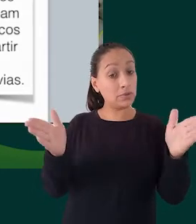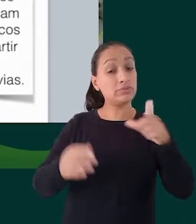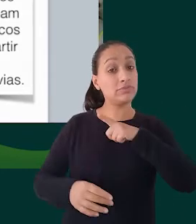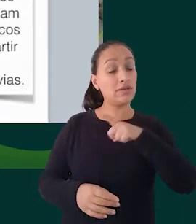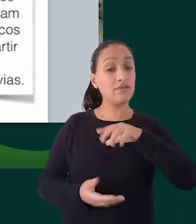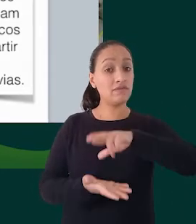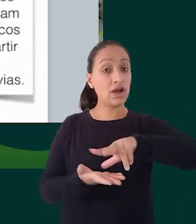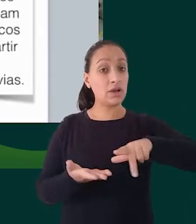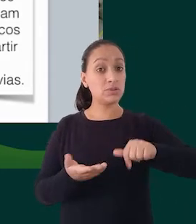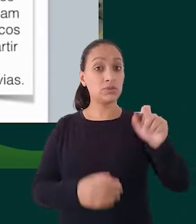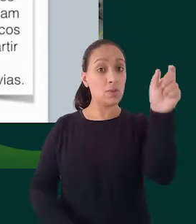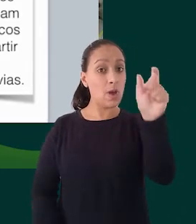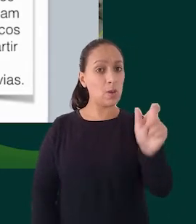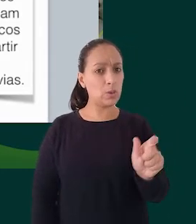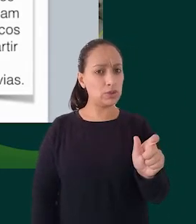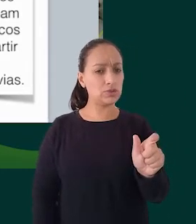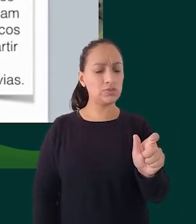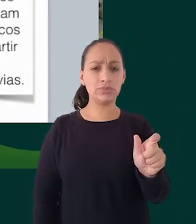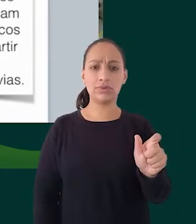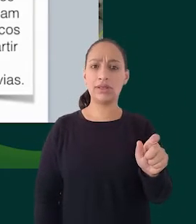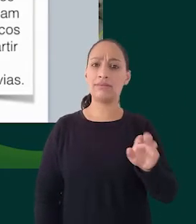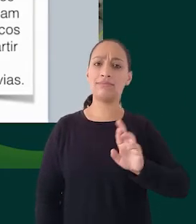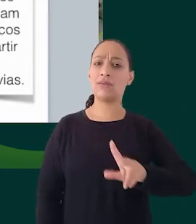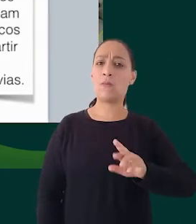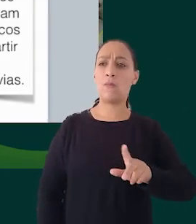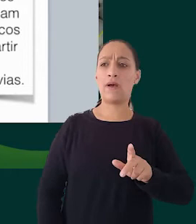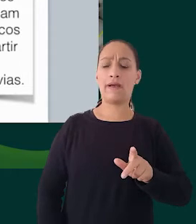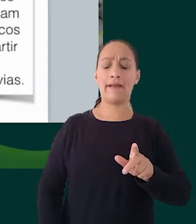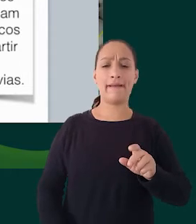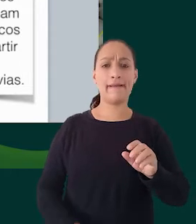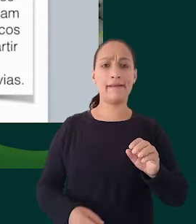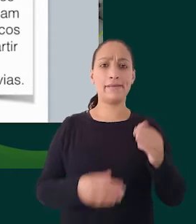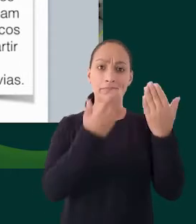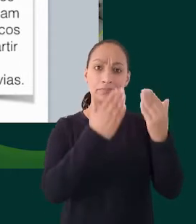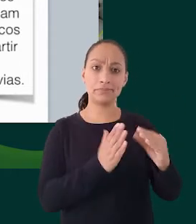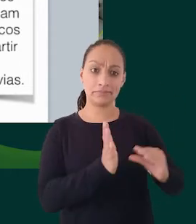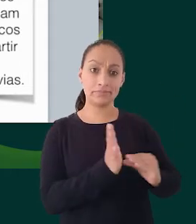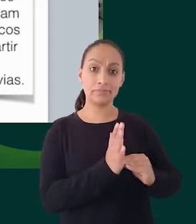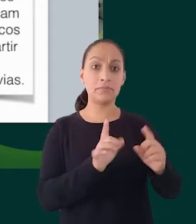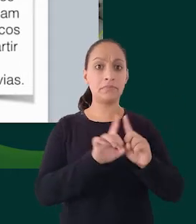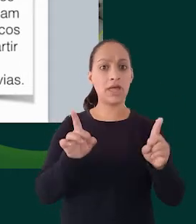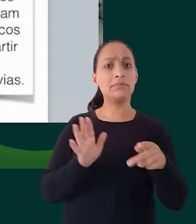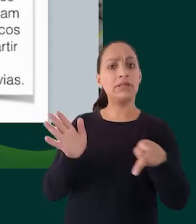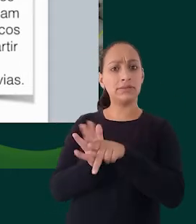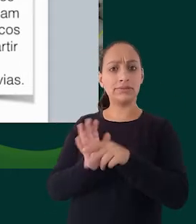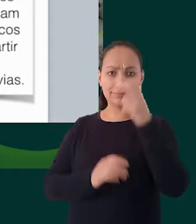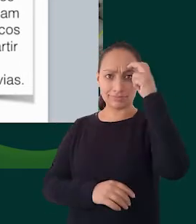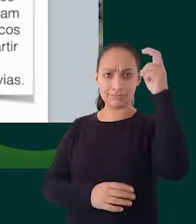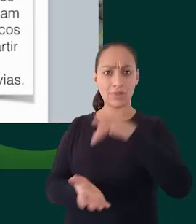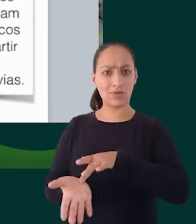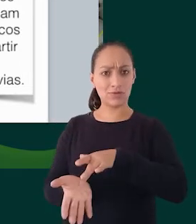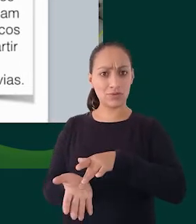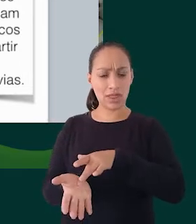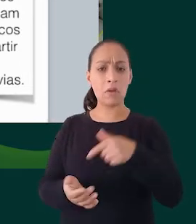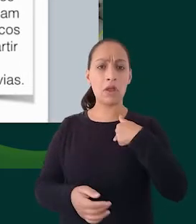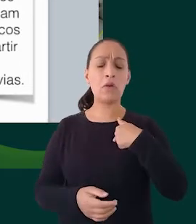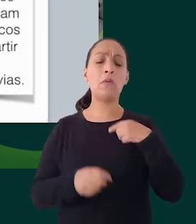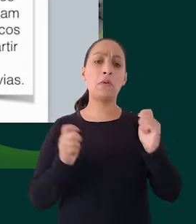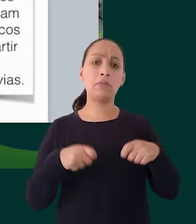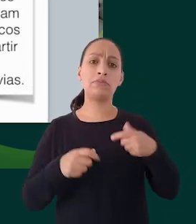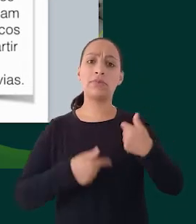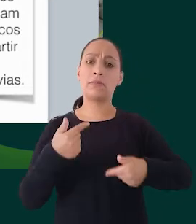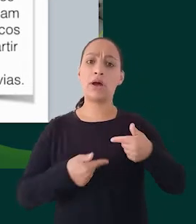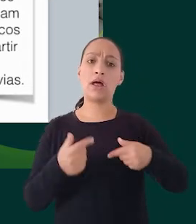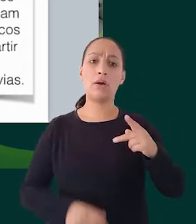diversos algoritmos que não são de machine learning, mas que são de inteligência artificial, porque eu posso trabalhar com